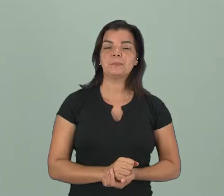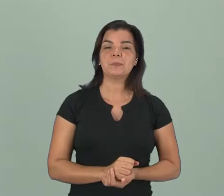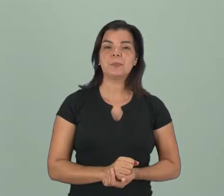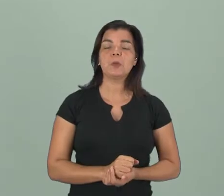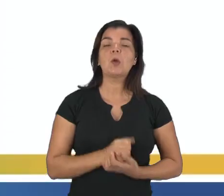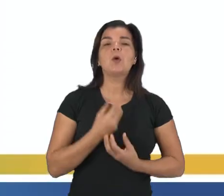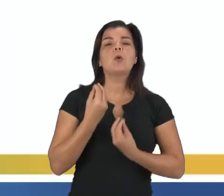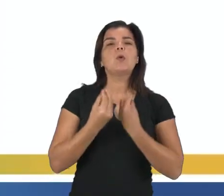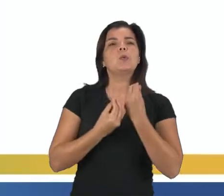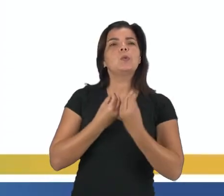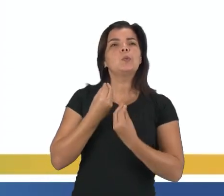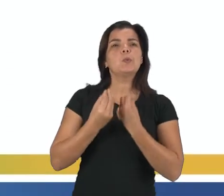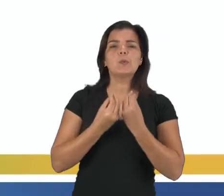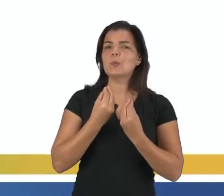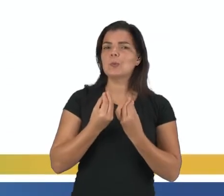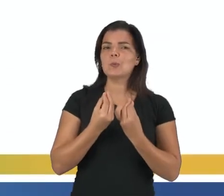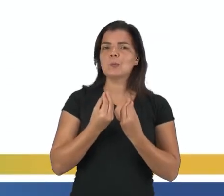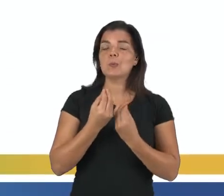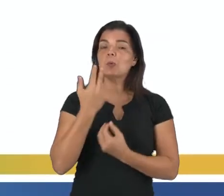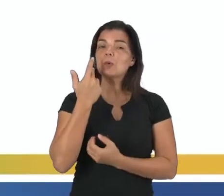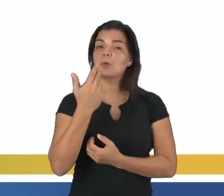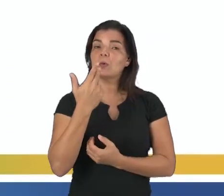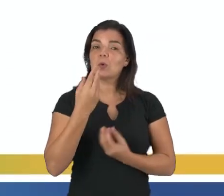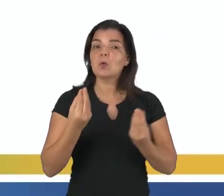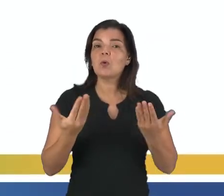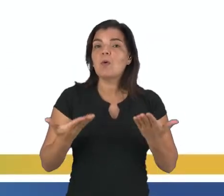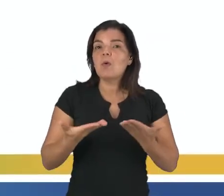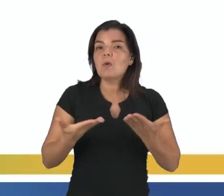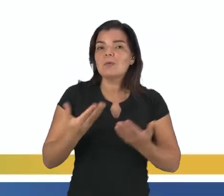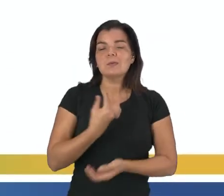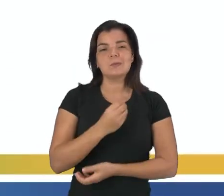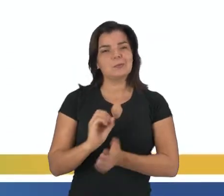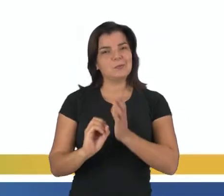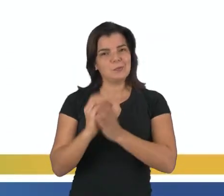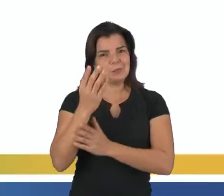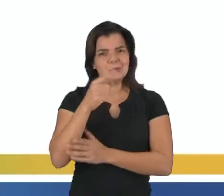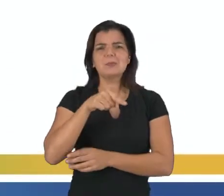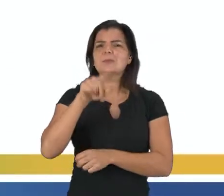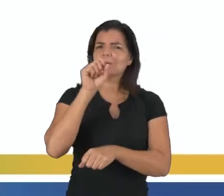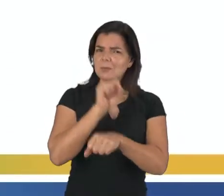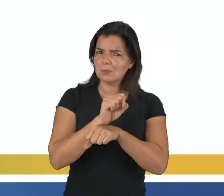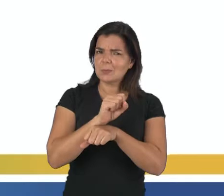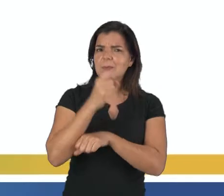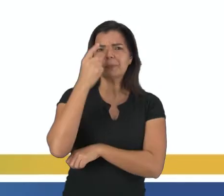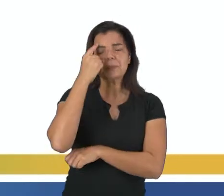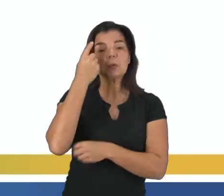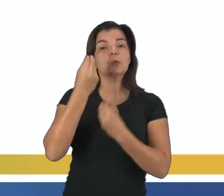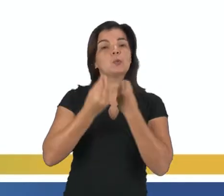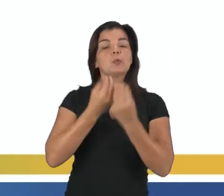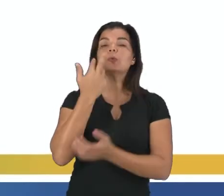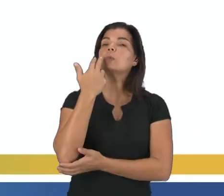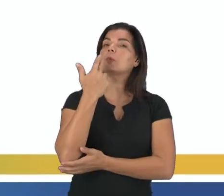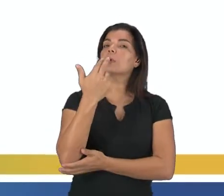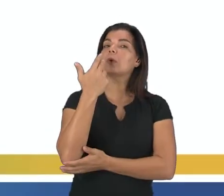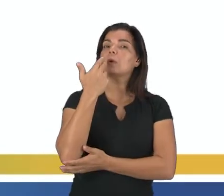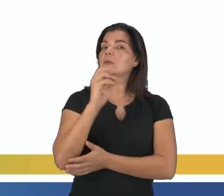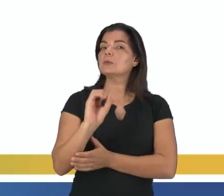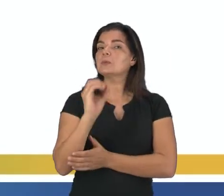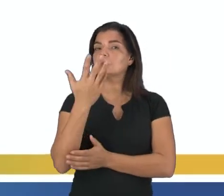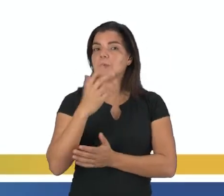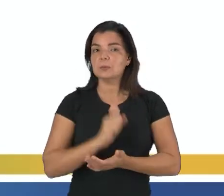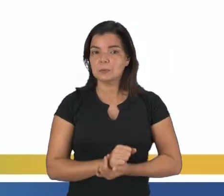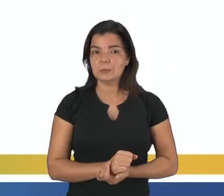start como os idiomas que existem hoje surgiram Você já parou para pensar nisso como é que a língua surgiu